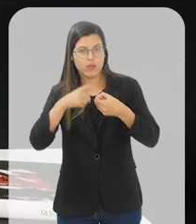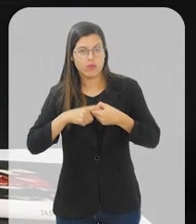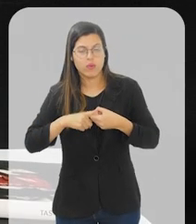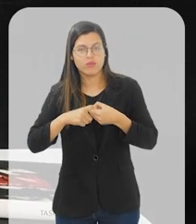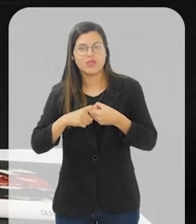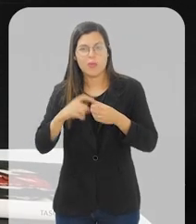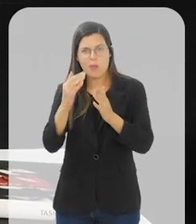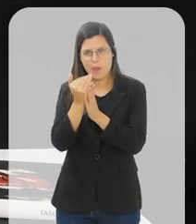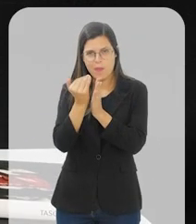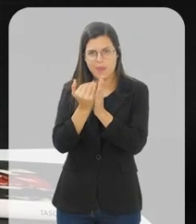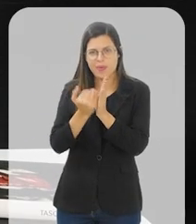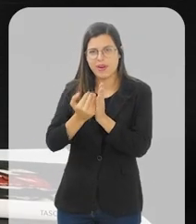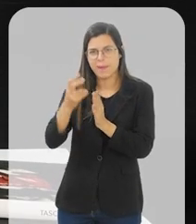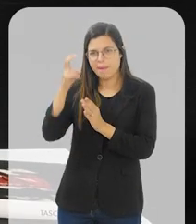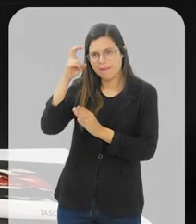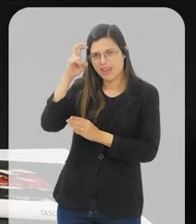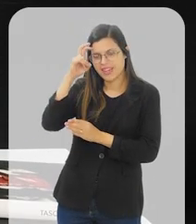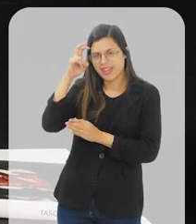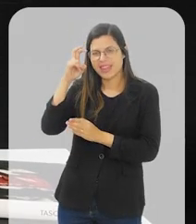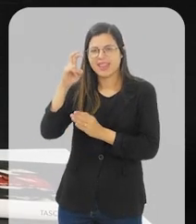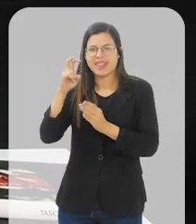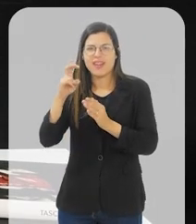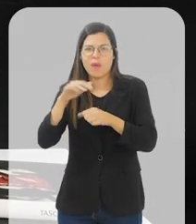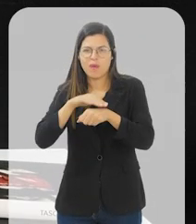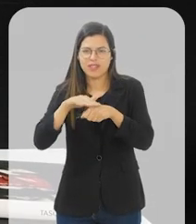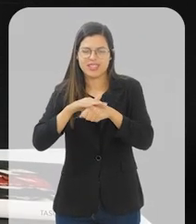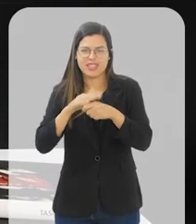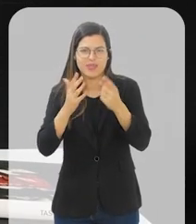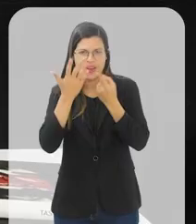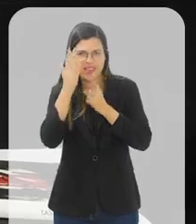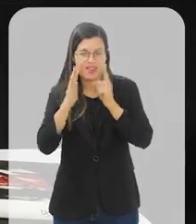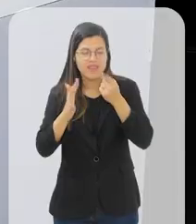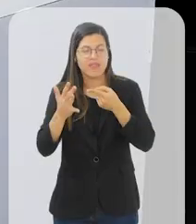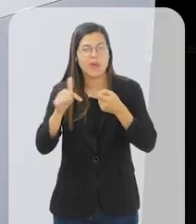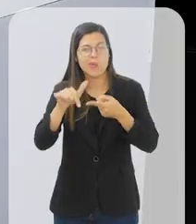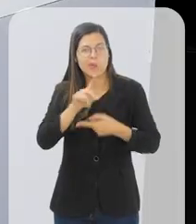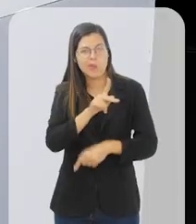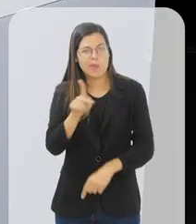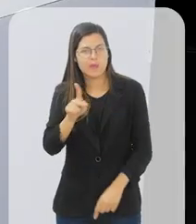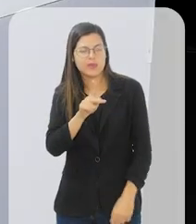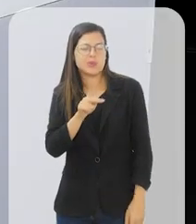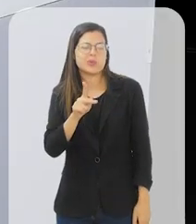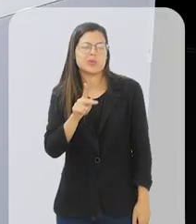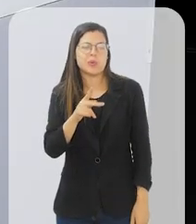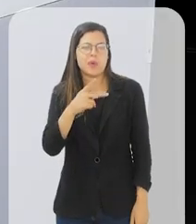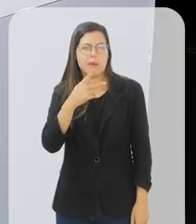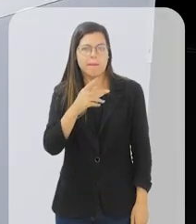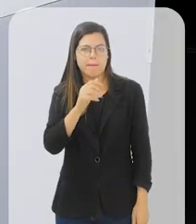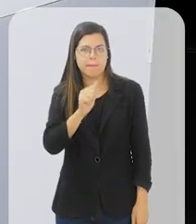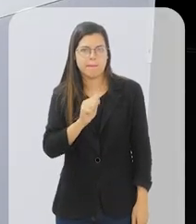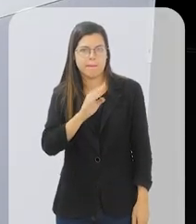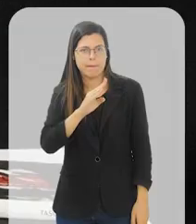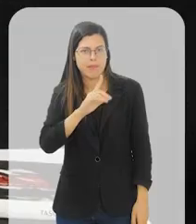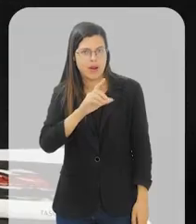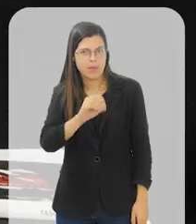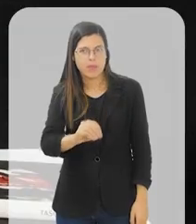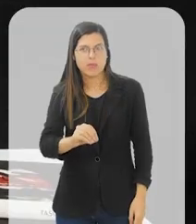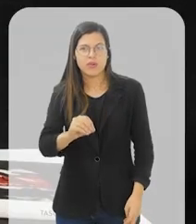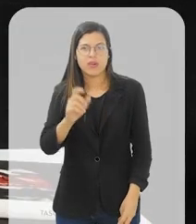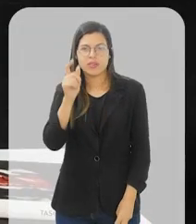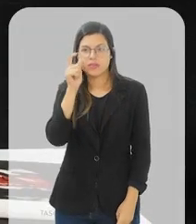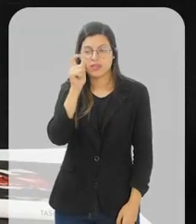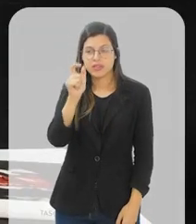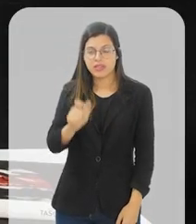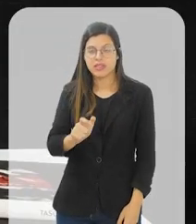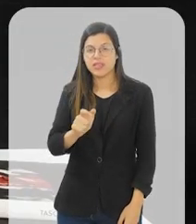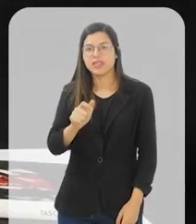Voltamos com Quintas com Quintais e eu sigo conversando com o mestre Pablo. Pablo, até agora está muito interessante o nosso bate-papo, mas o